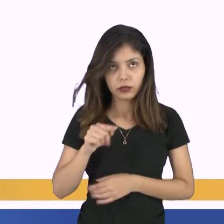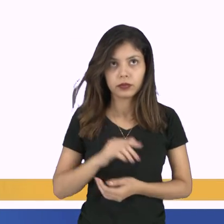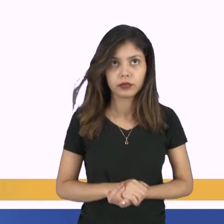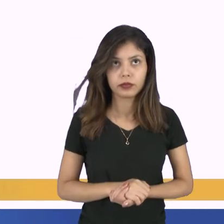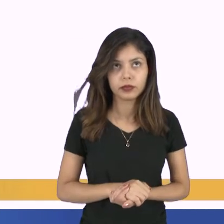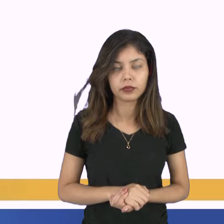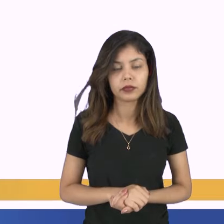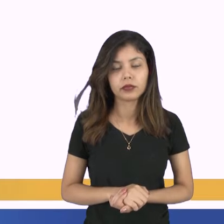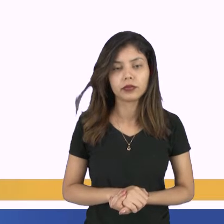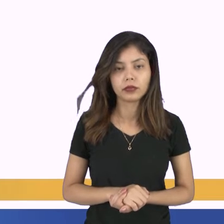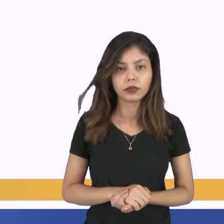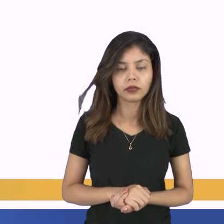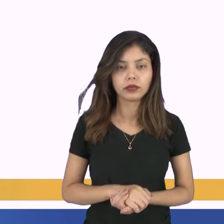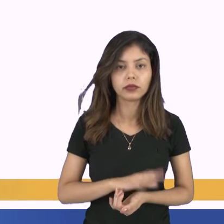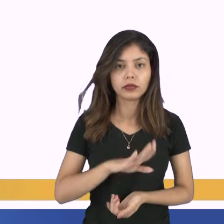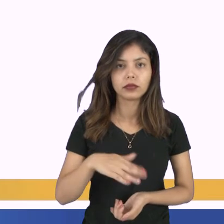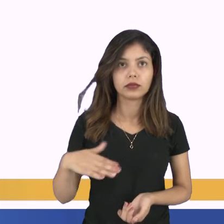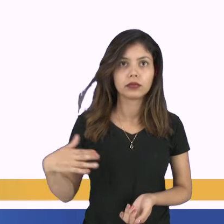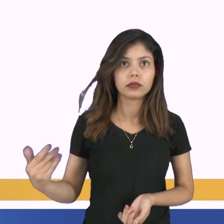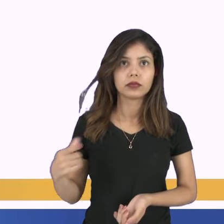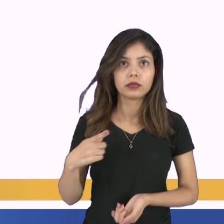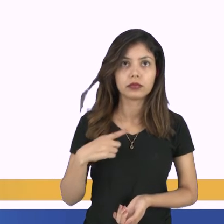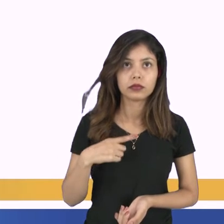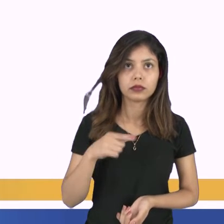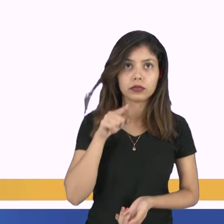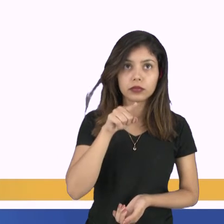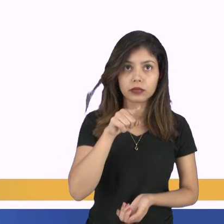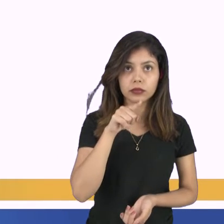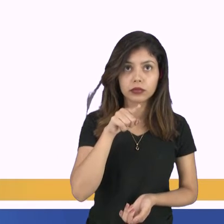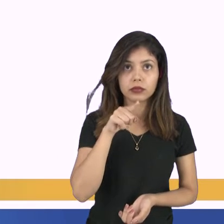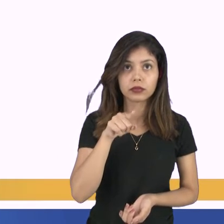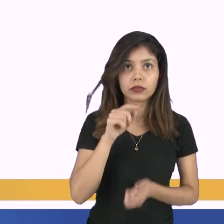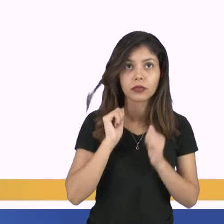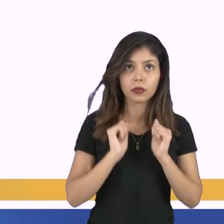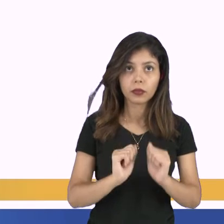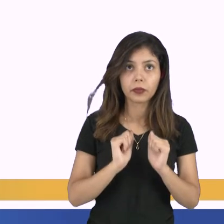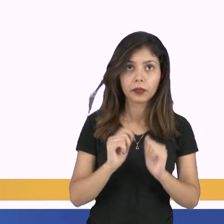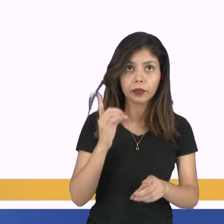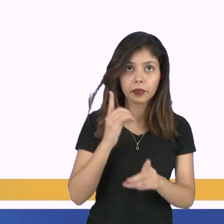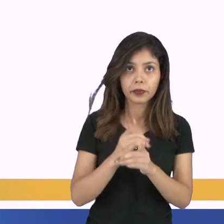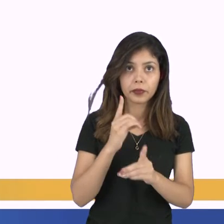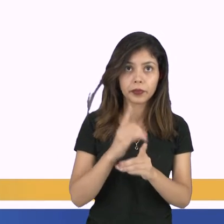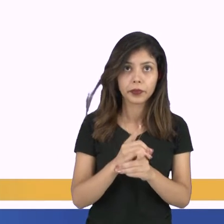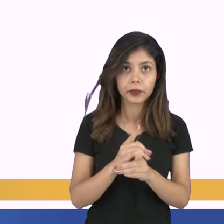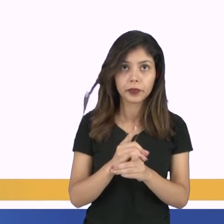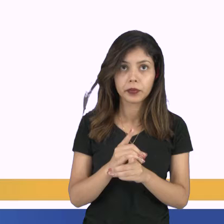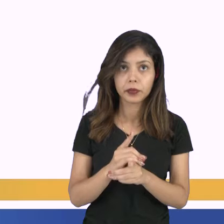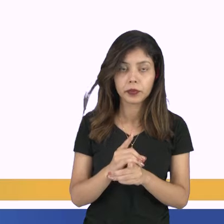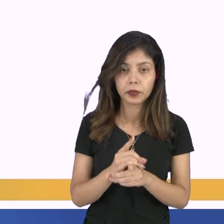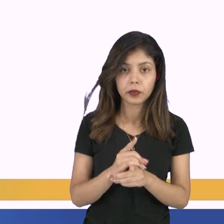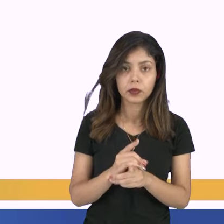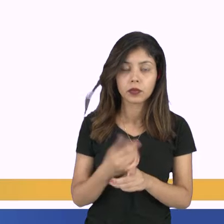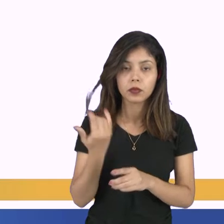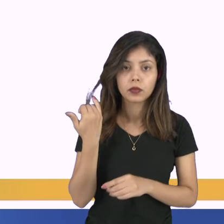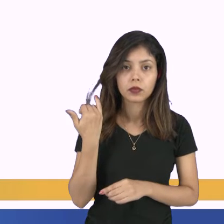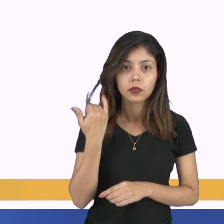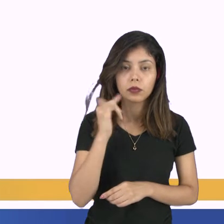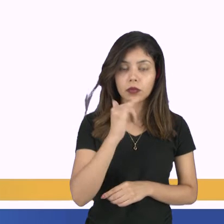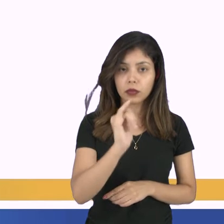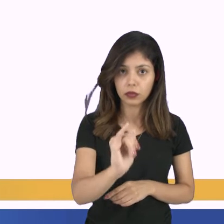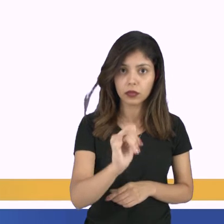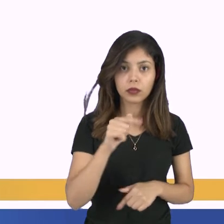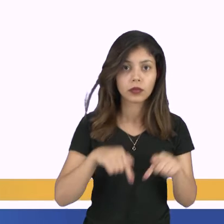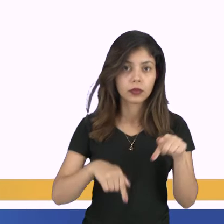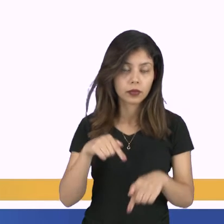horizontal, ok? Então, quando a gente tem acesso a este diagrama, o que a gente pode identificar do elemento químico? A gente